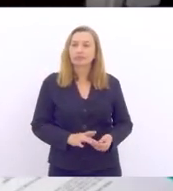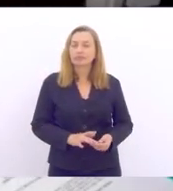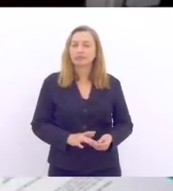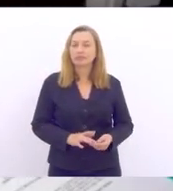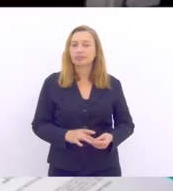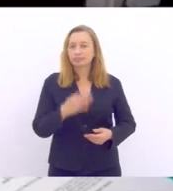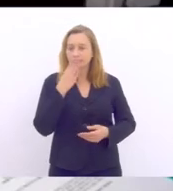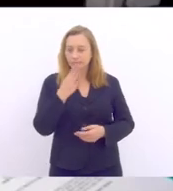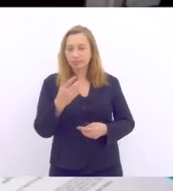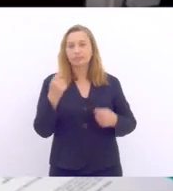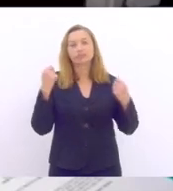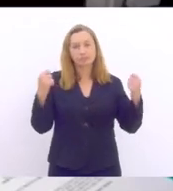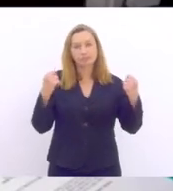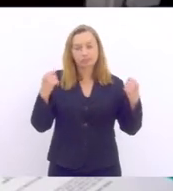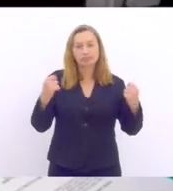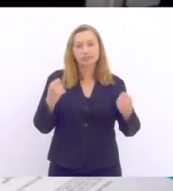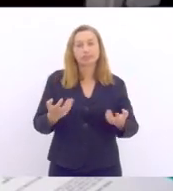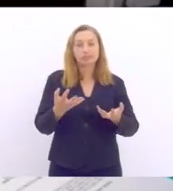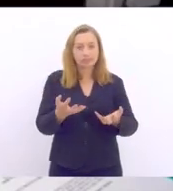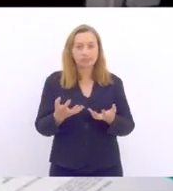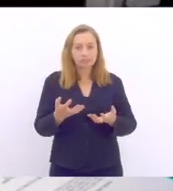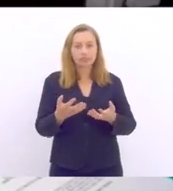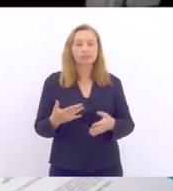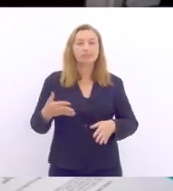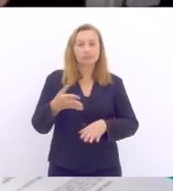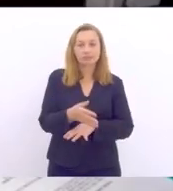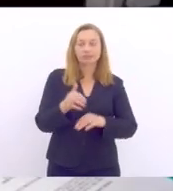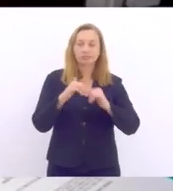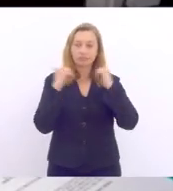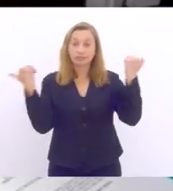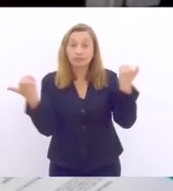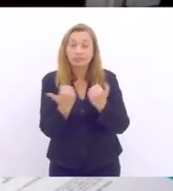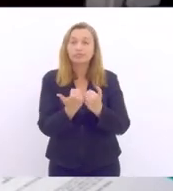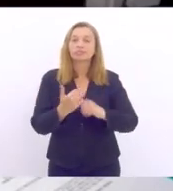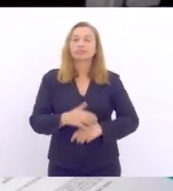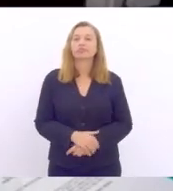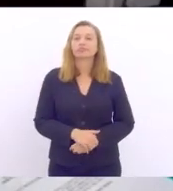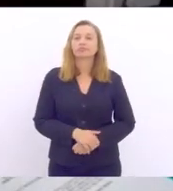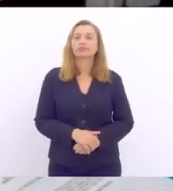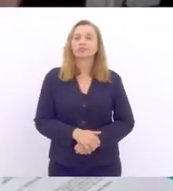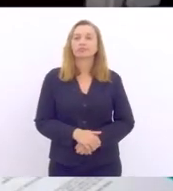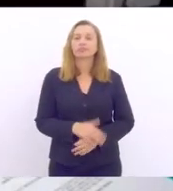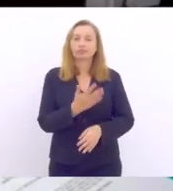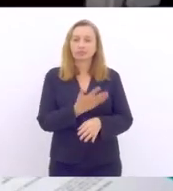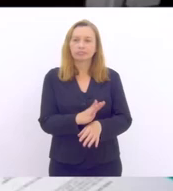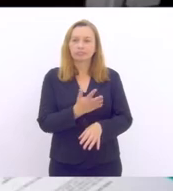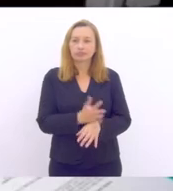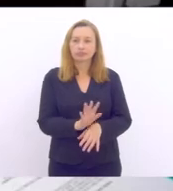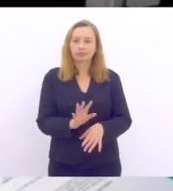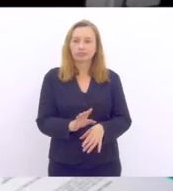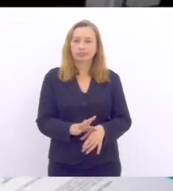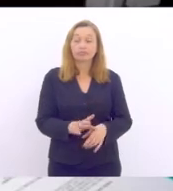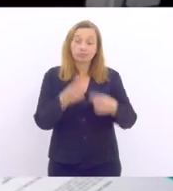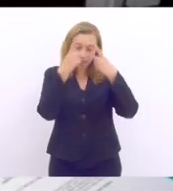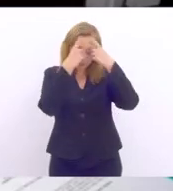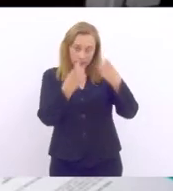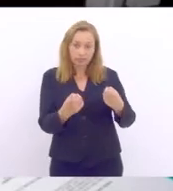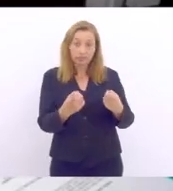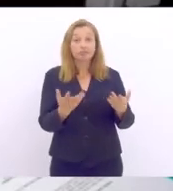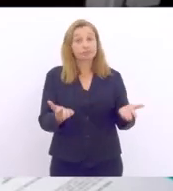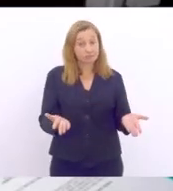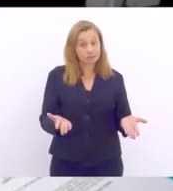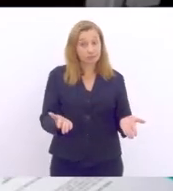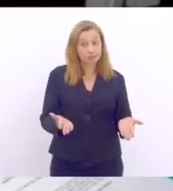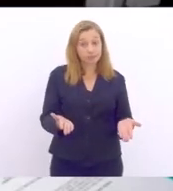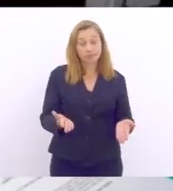torcidas organizadamente pretendam adentrar os estádios para praticar atos de vandalismo, de violência, que essas sejam as